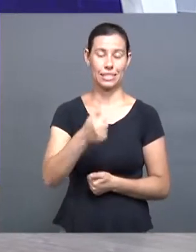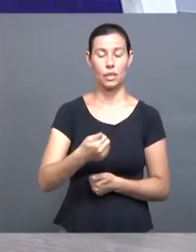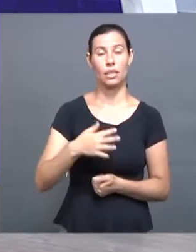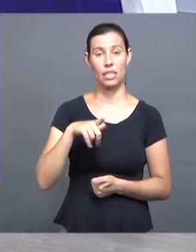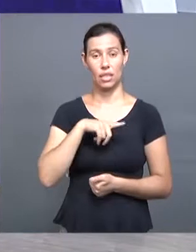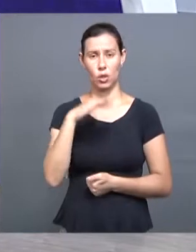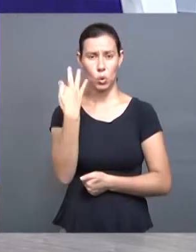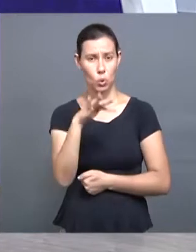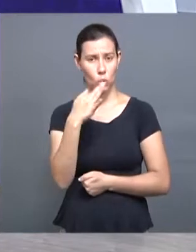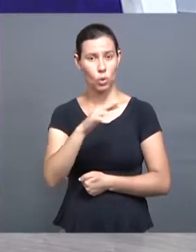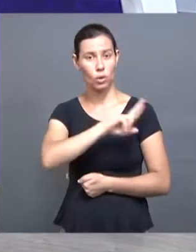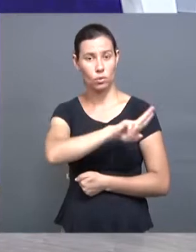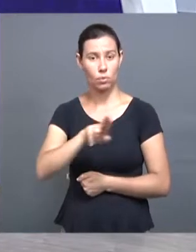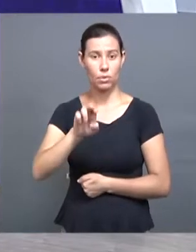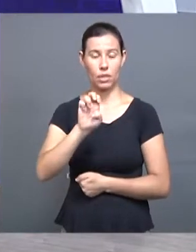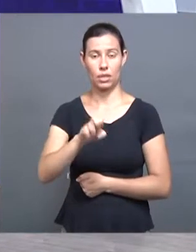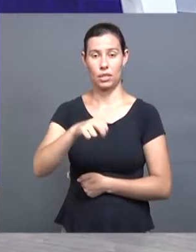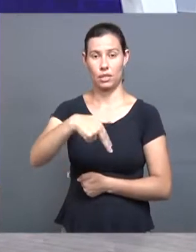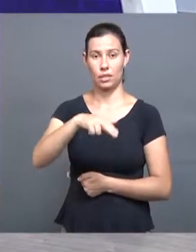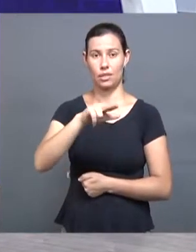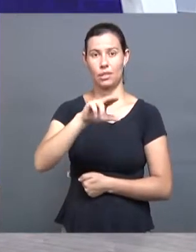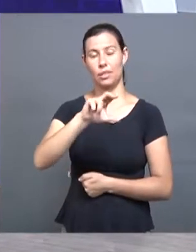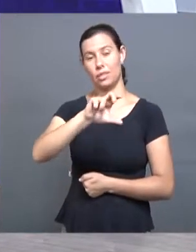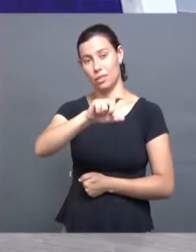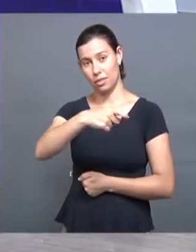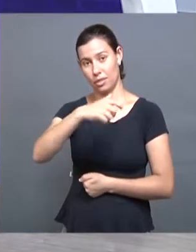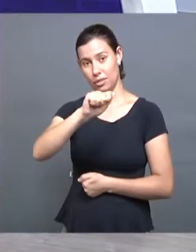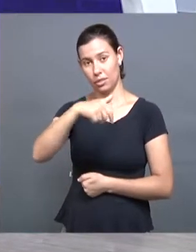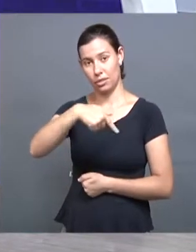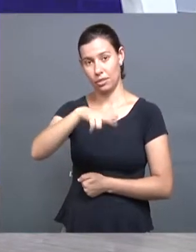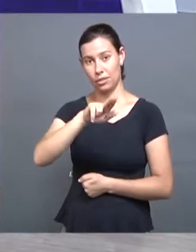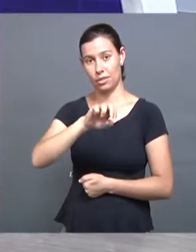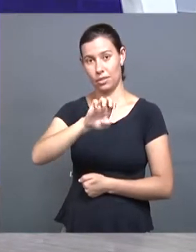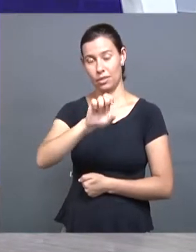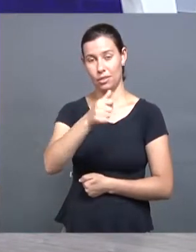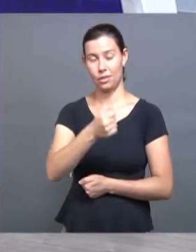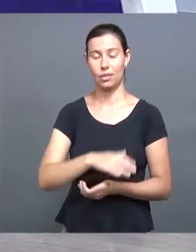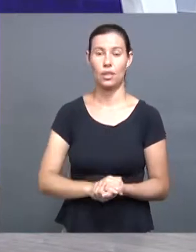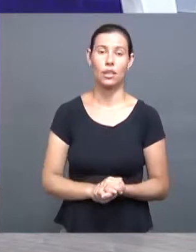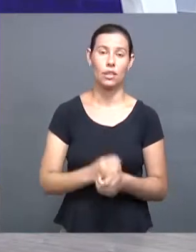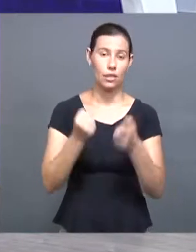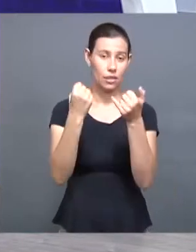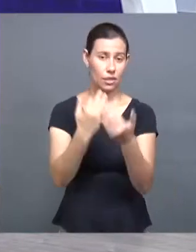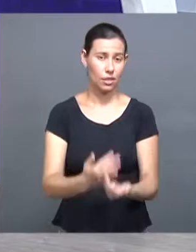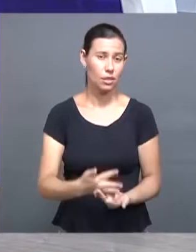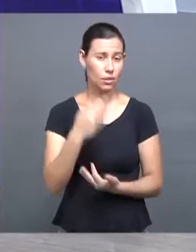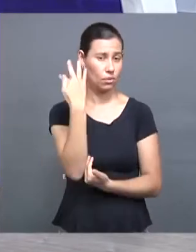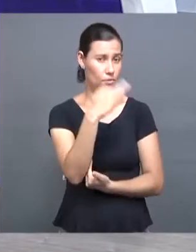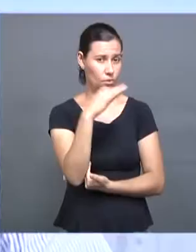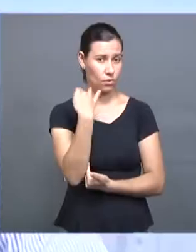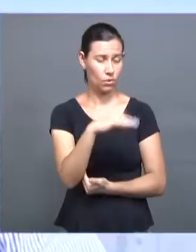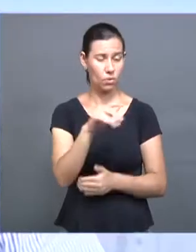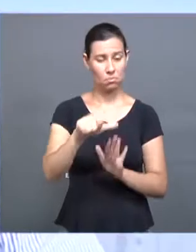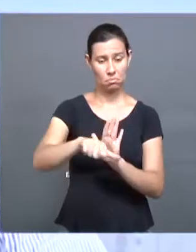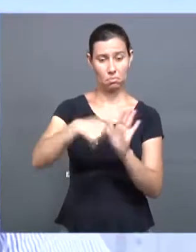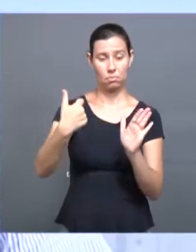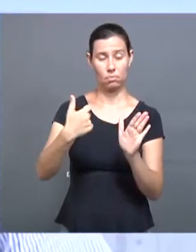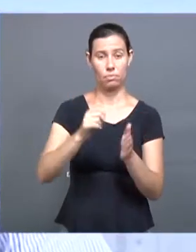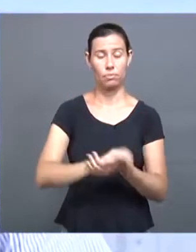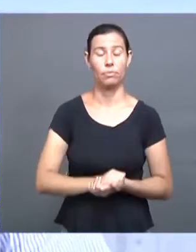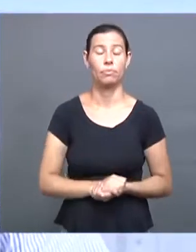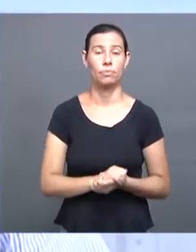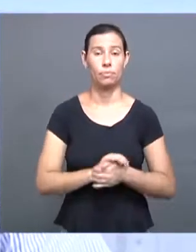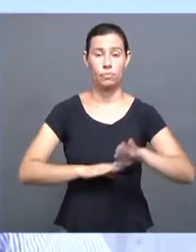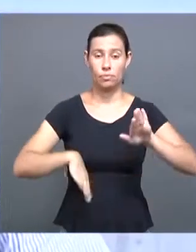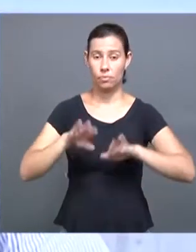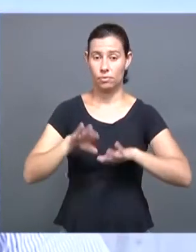enxaqueca, por que ela pode acontecer? Tá. Enxaqueca é uma das dores de cabeça que a gente diz como primárias, quer dizer assim,